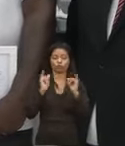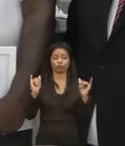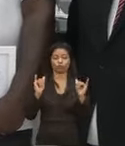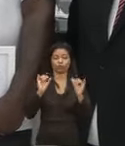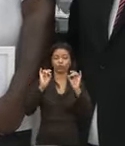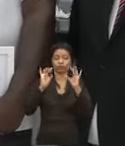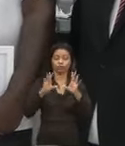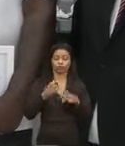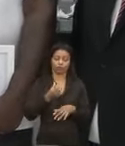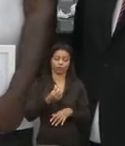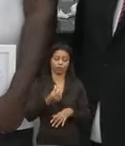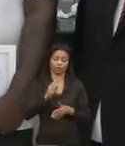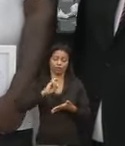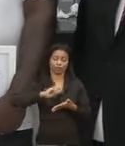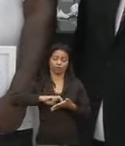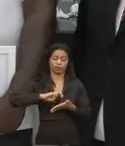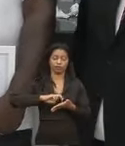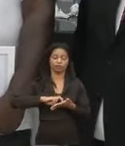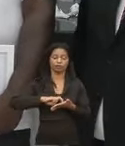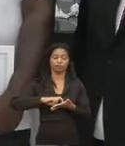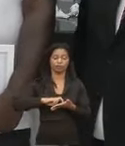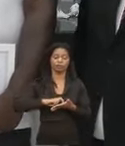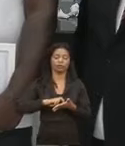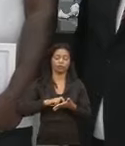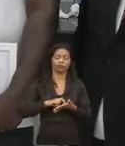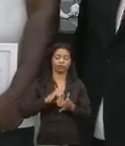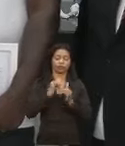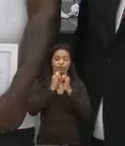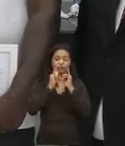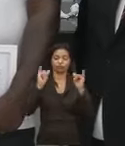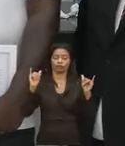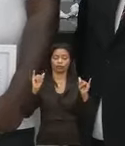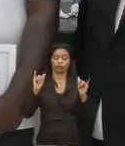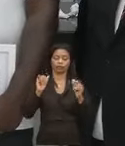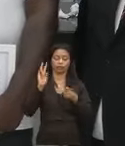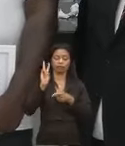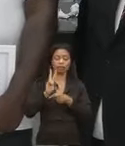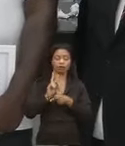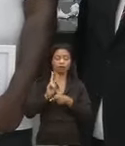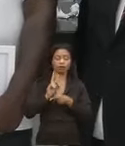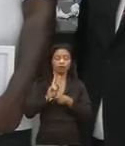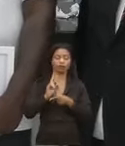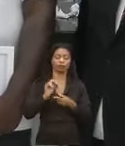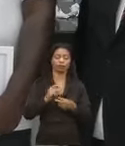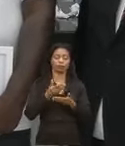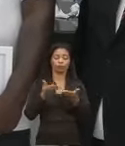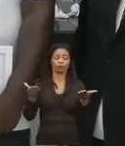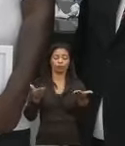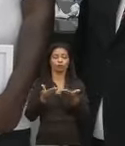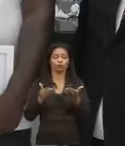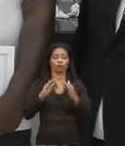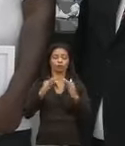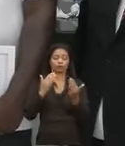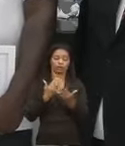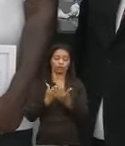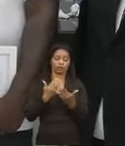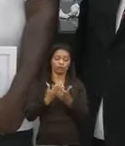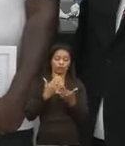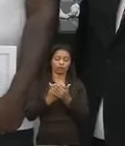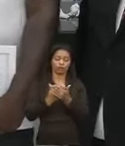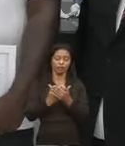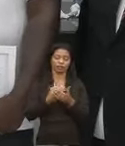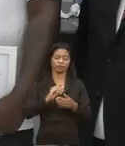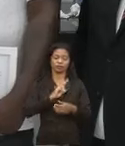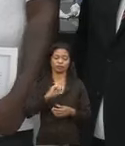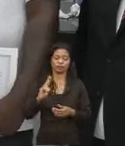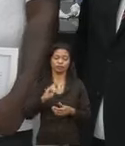6 horas da manhã, de que ele tinha sido abrigado por vocês. Aí o colégio, em meu nome, em nome do professor José, em